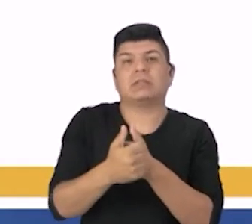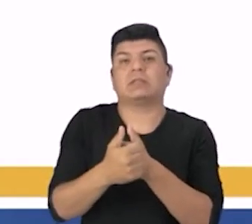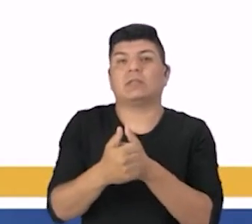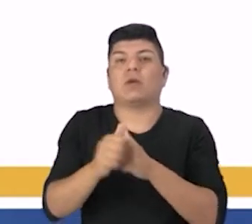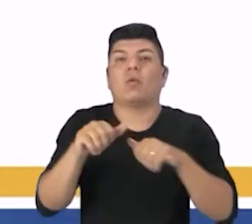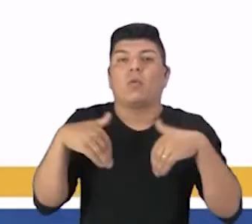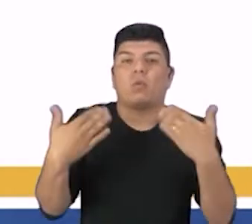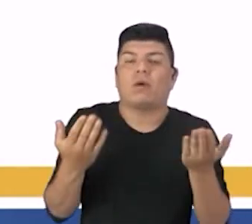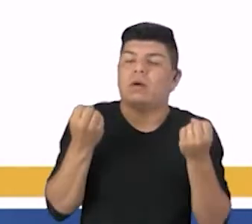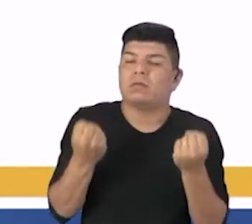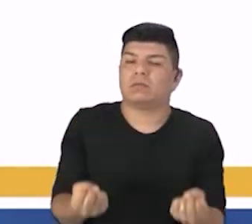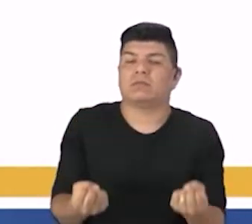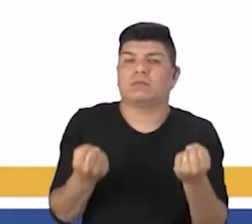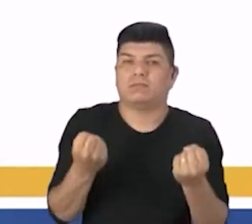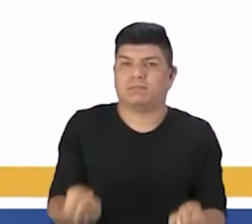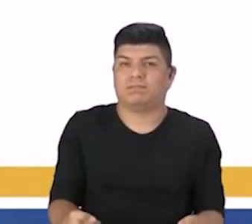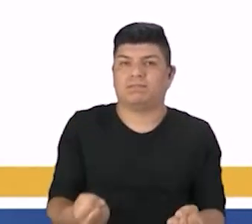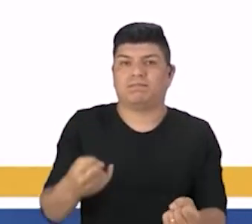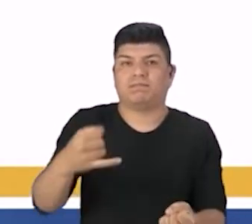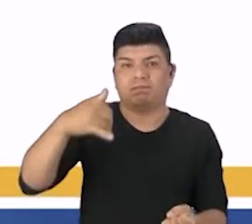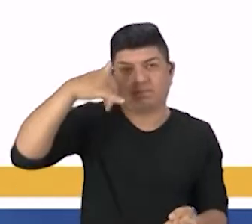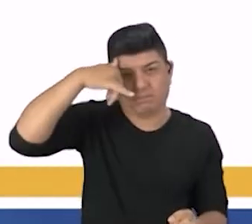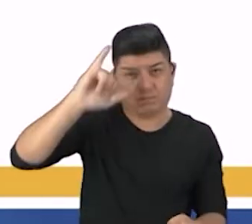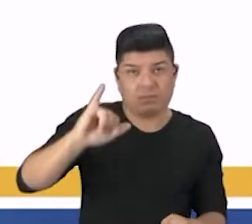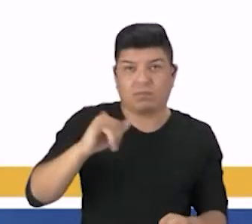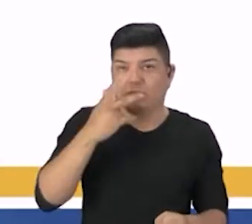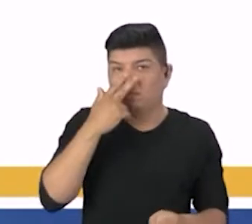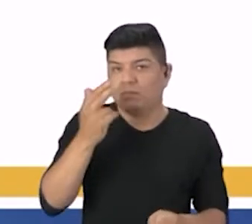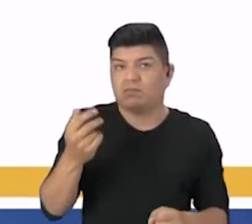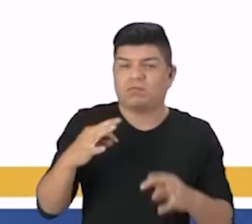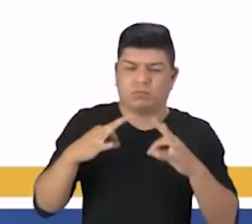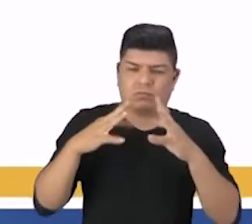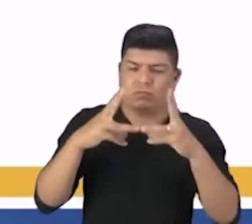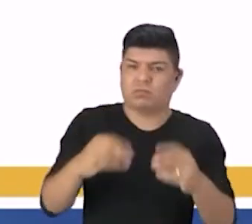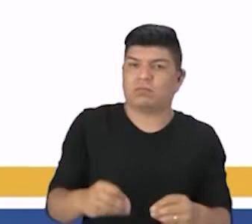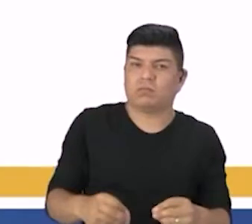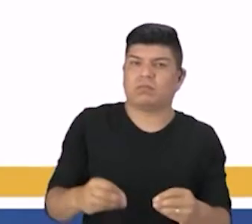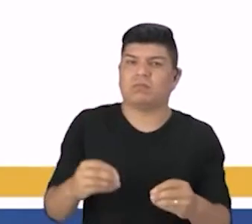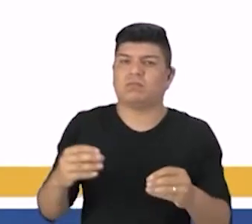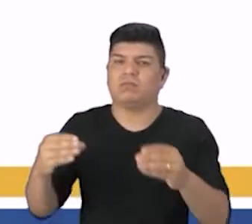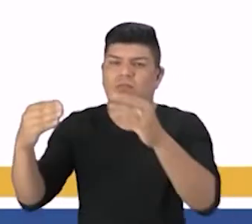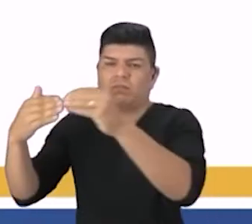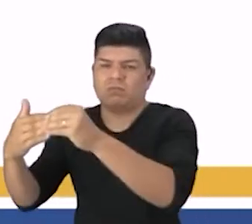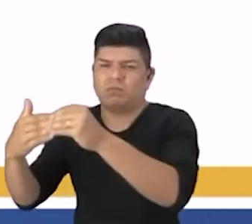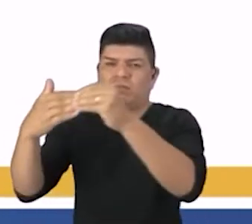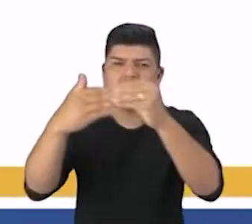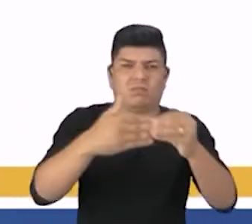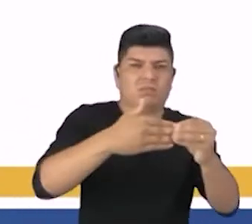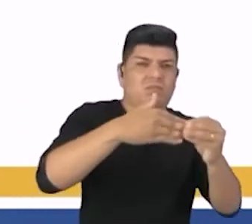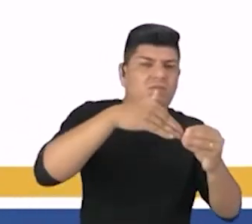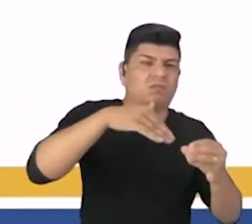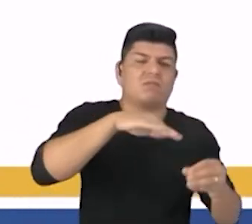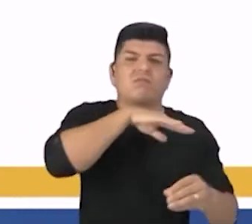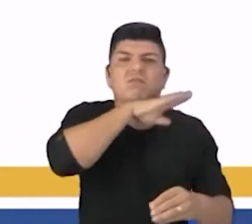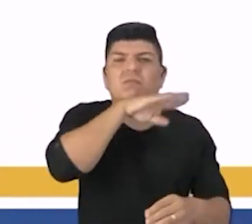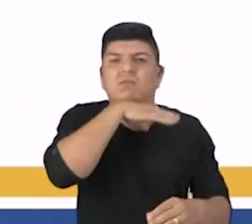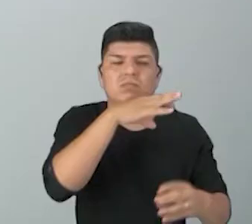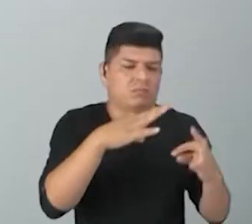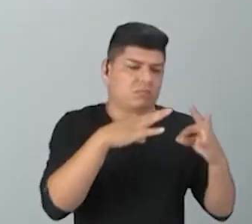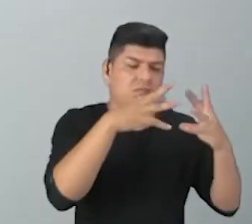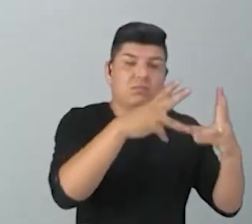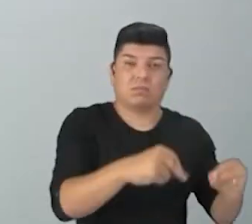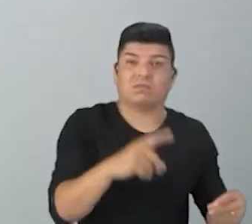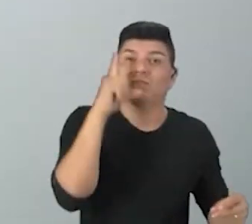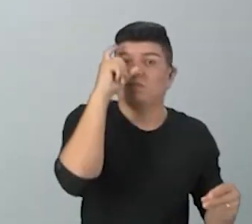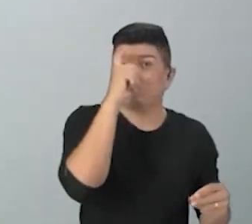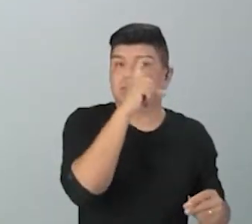de qual é o peso dele então ele Visa de você ter todo aquele estranho de tirar um animal levar ele para umbrete fazer ele todo um